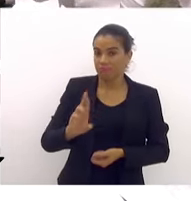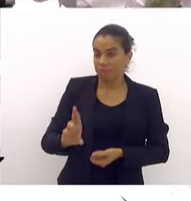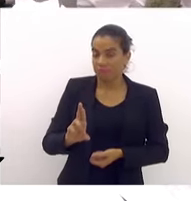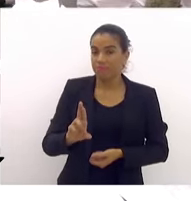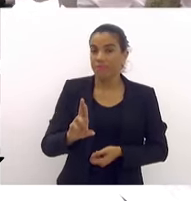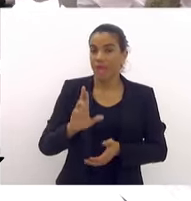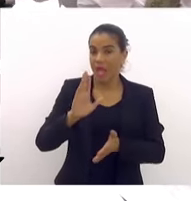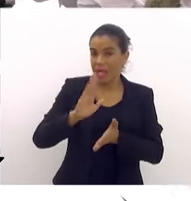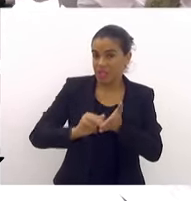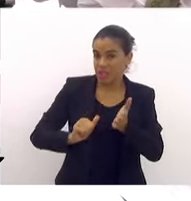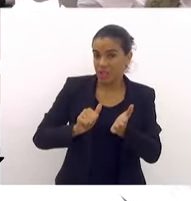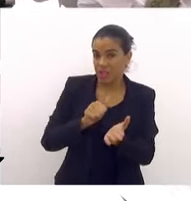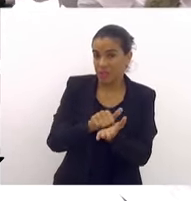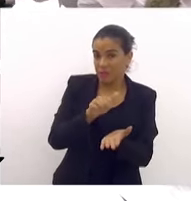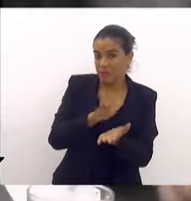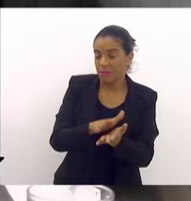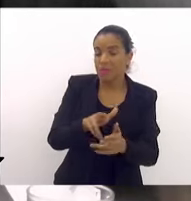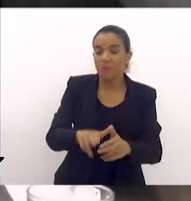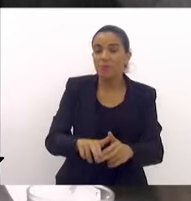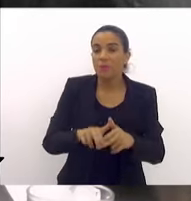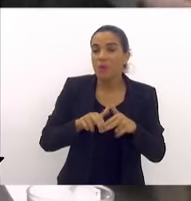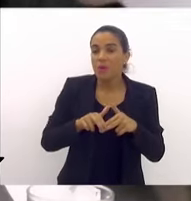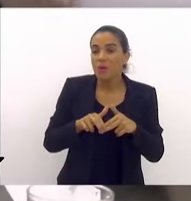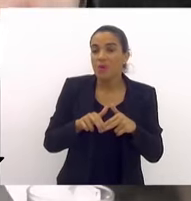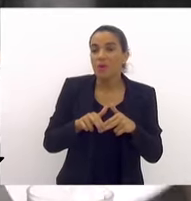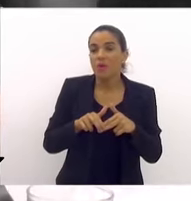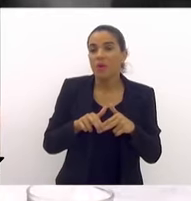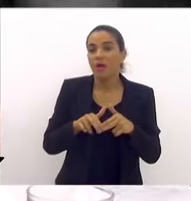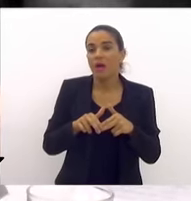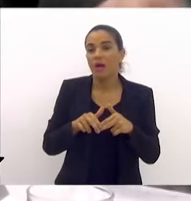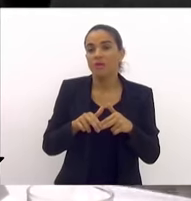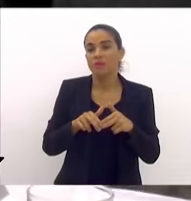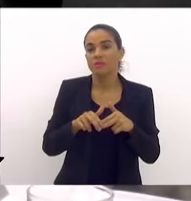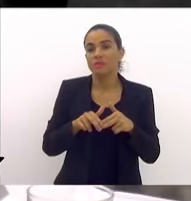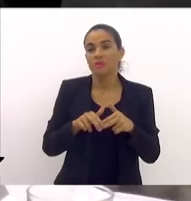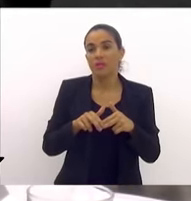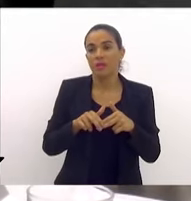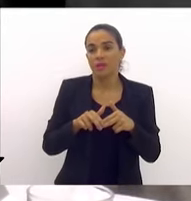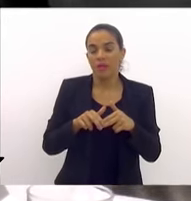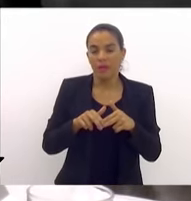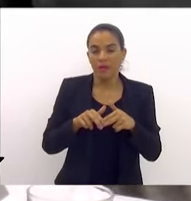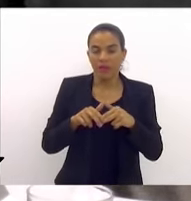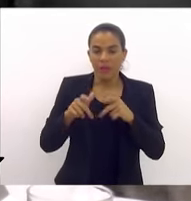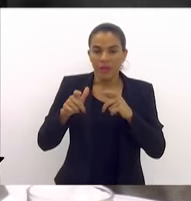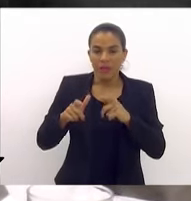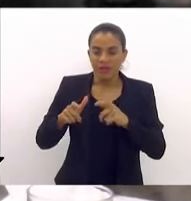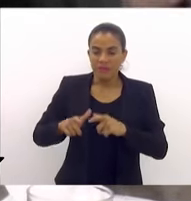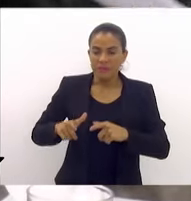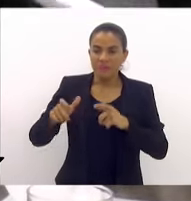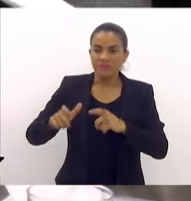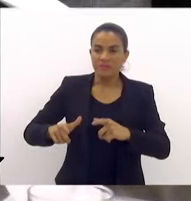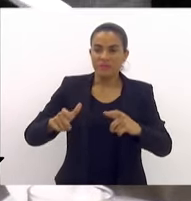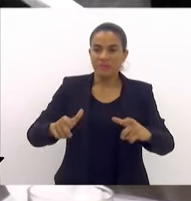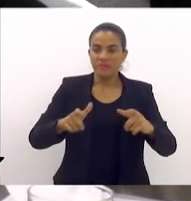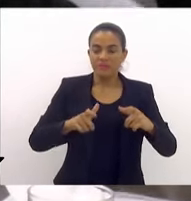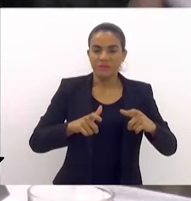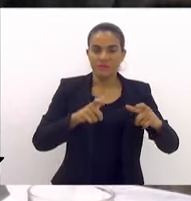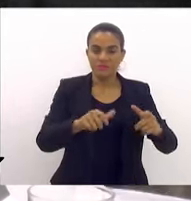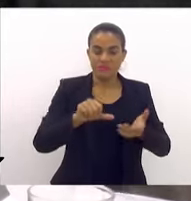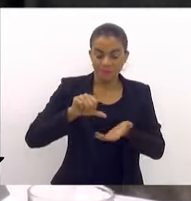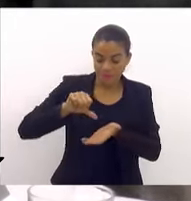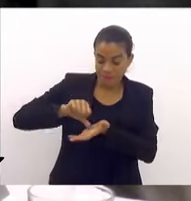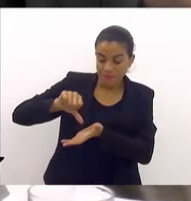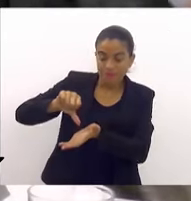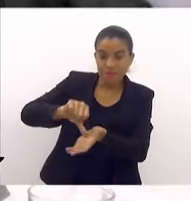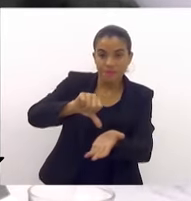a retirada da multa se deve ao fato de os lugares que são definidos como ponto